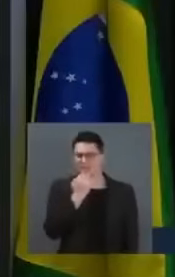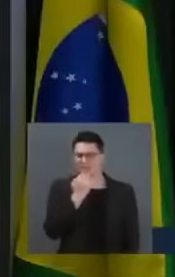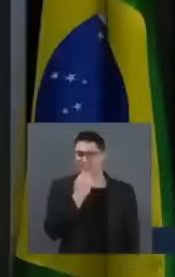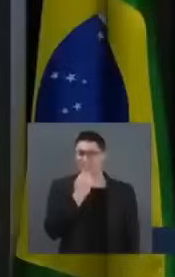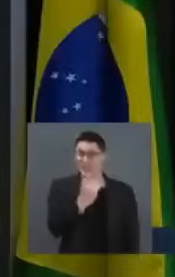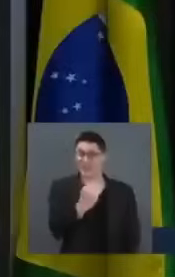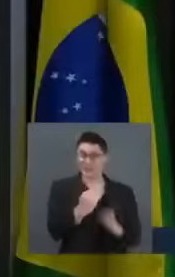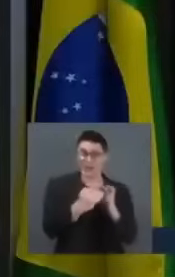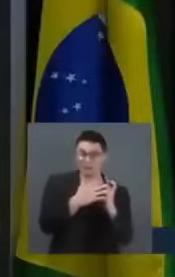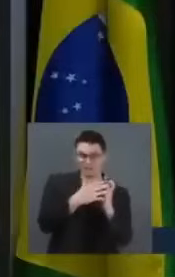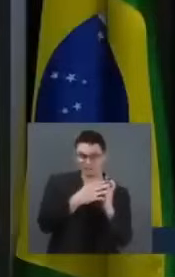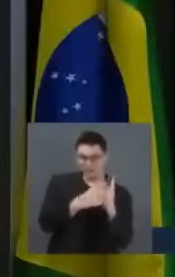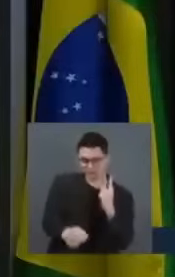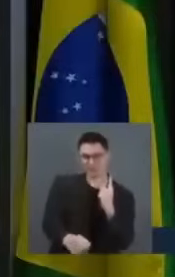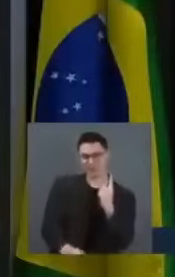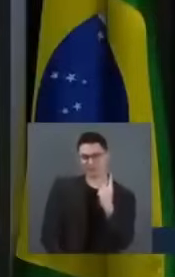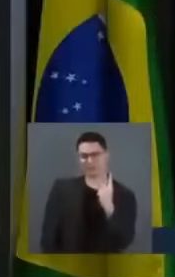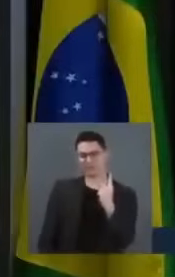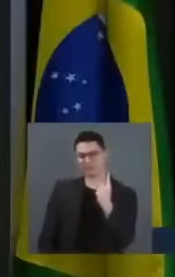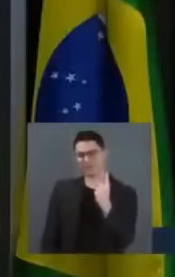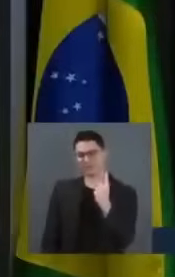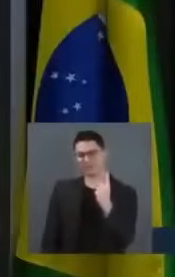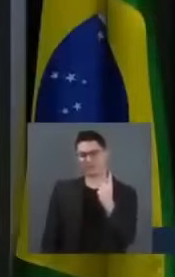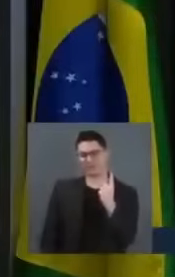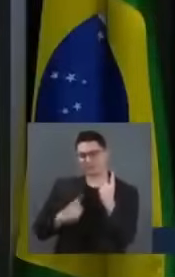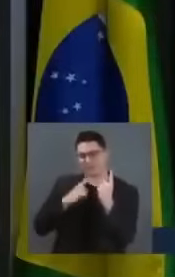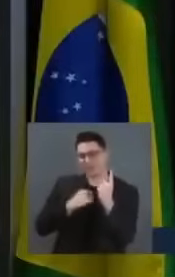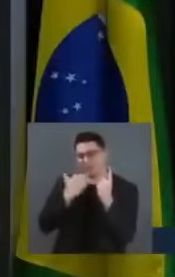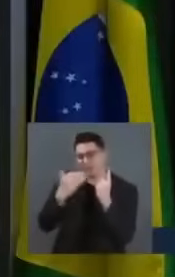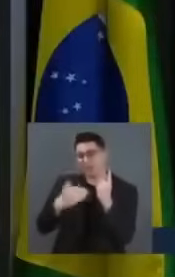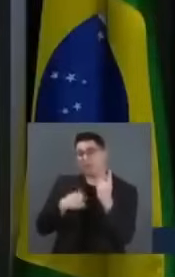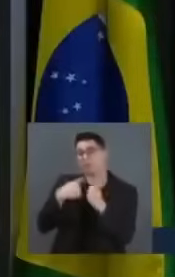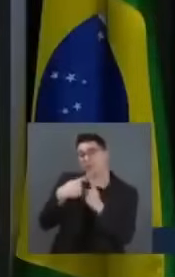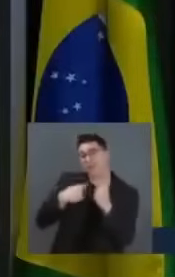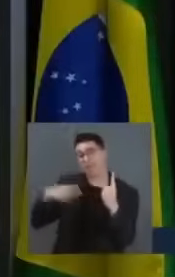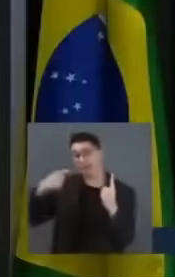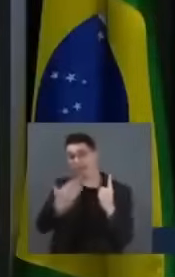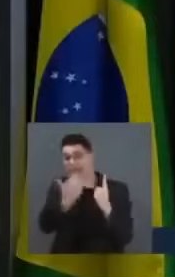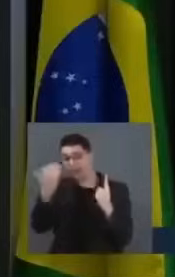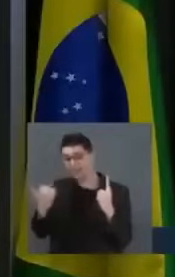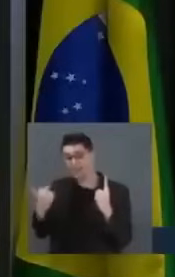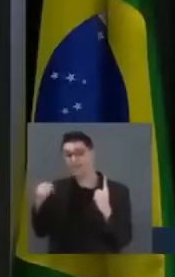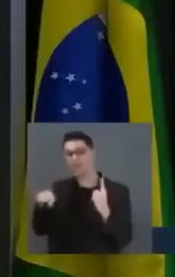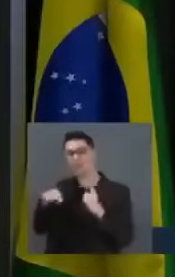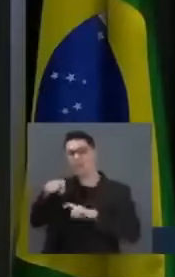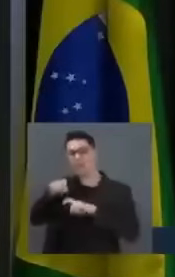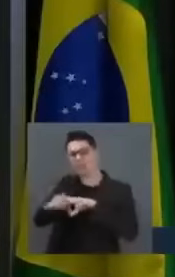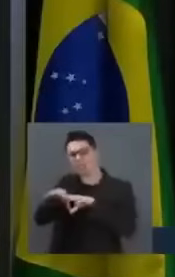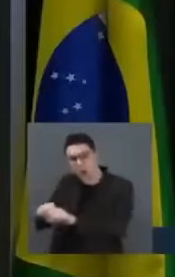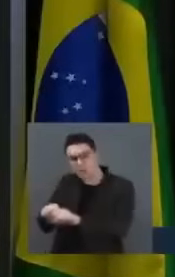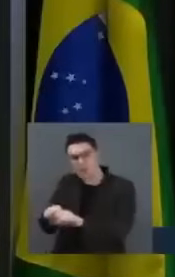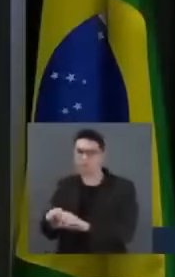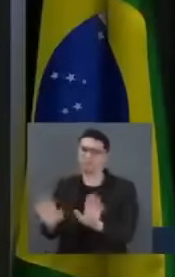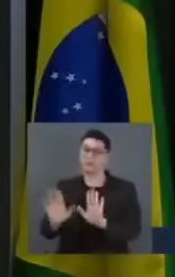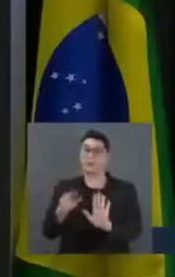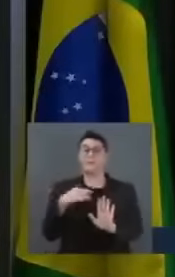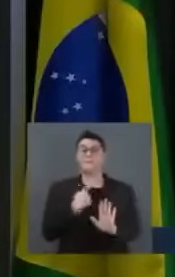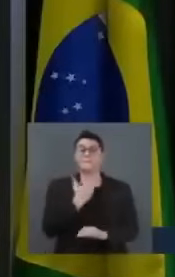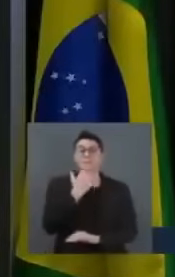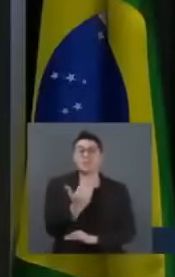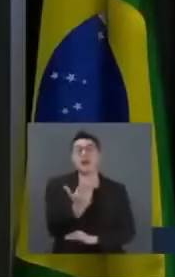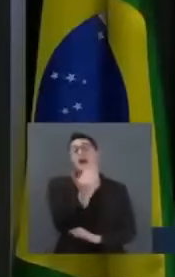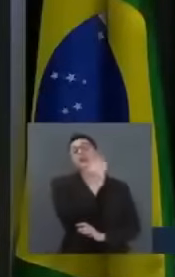requer o aborto sob a alegação de estupro, o que nós exigíamos era que ela registrasse o